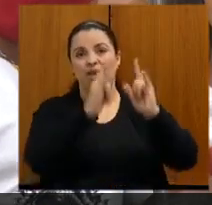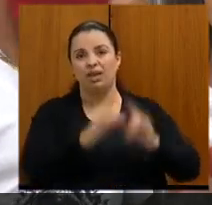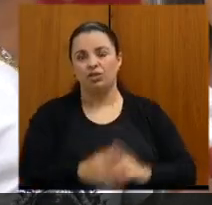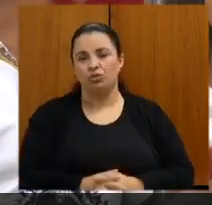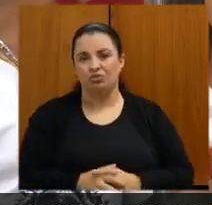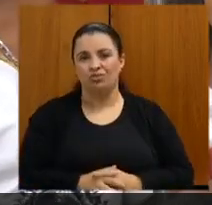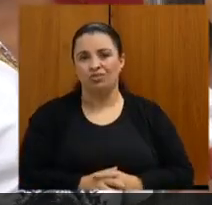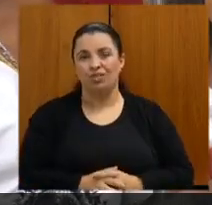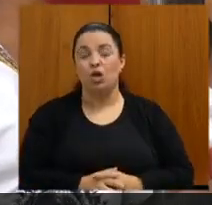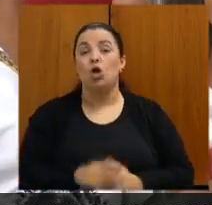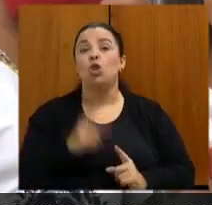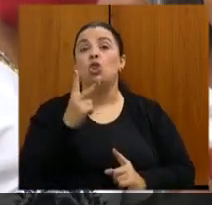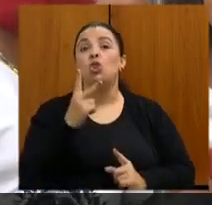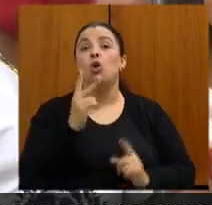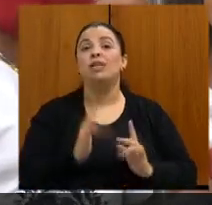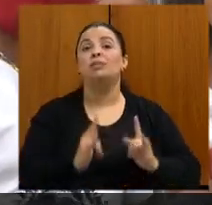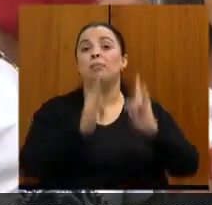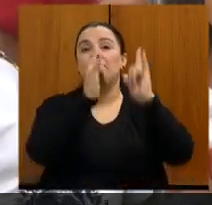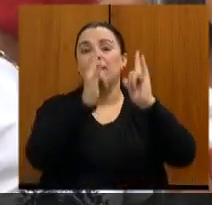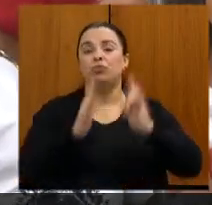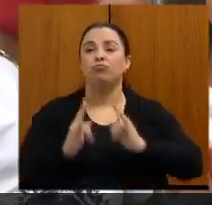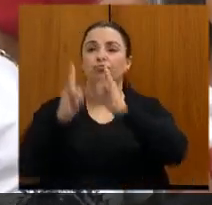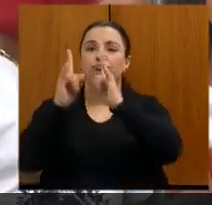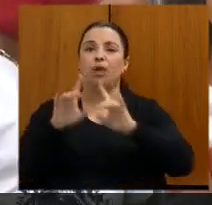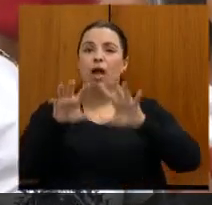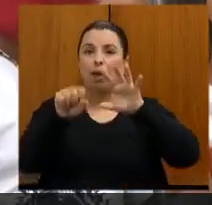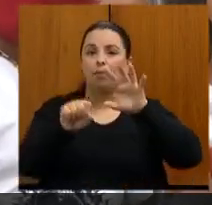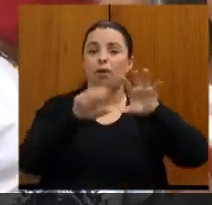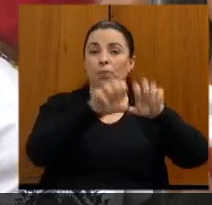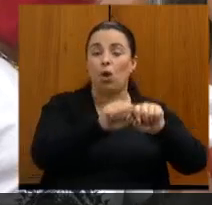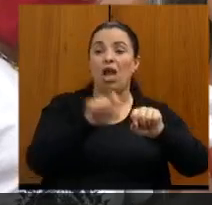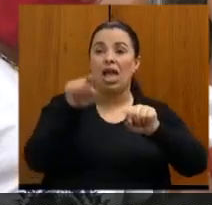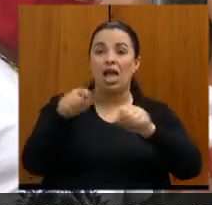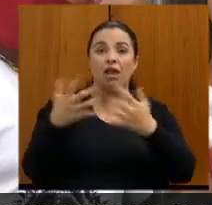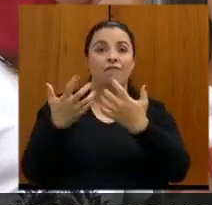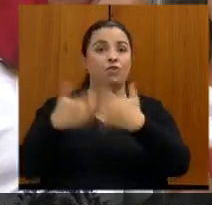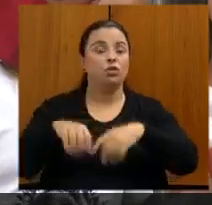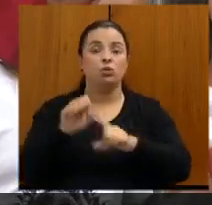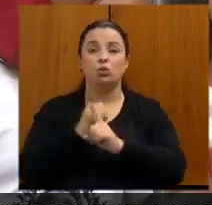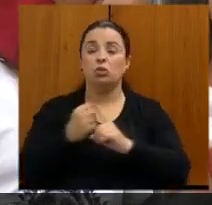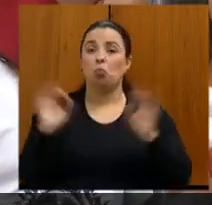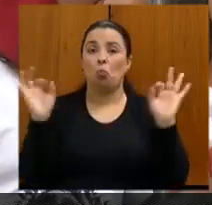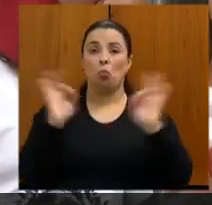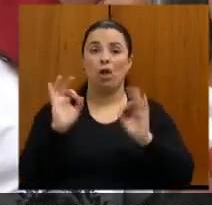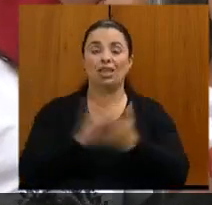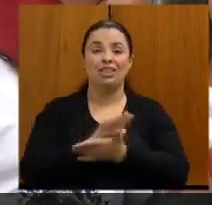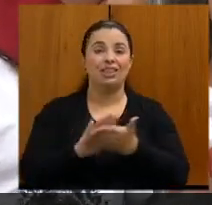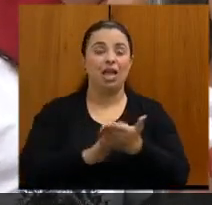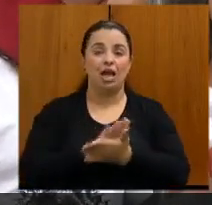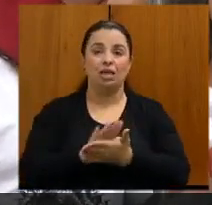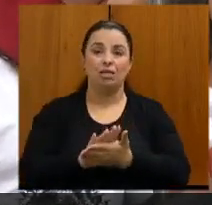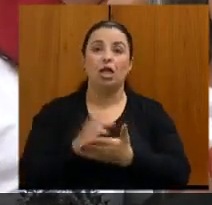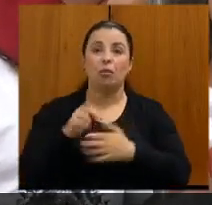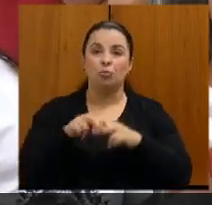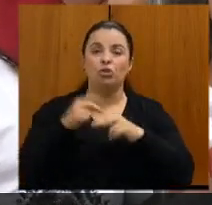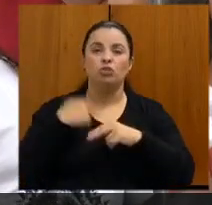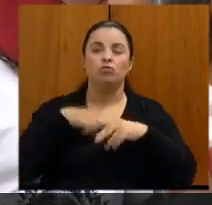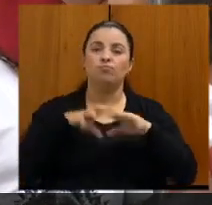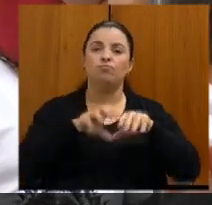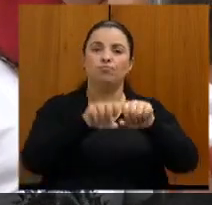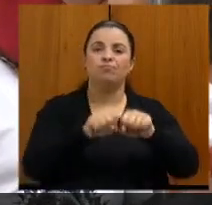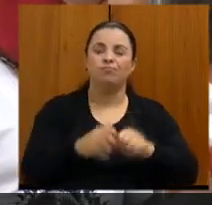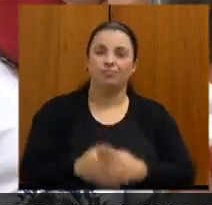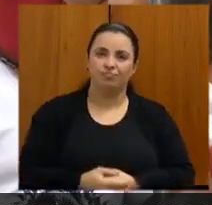e o prédio cai de baixo tava sem função social Então o que eu venho pedir aqui pelo tempo